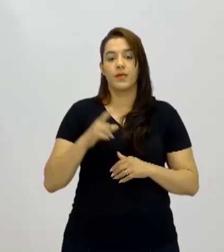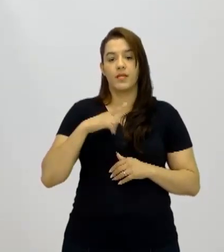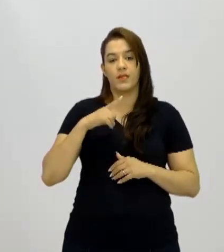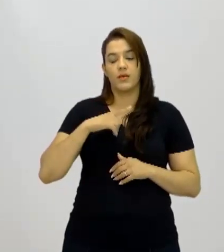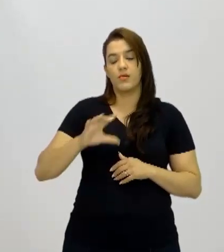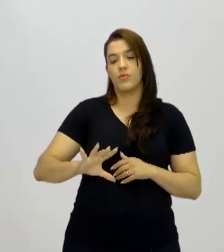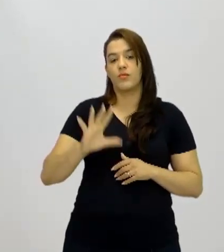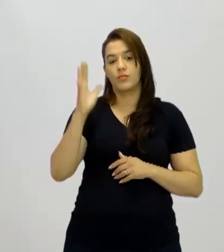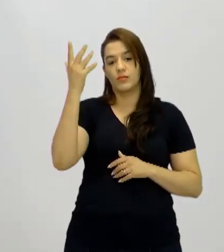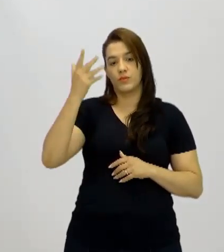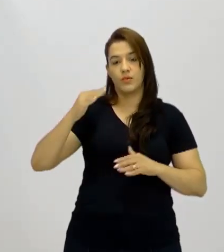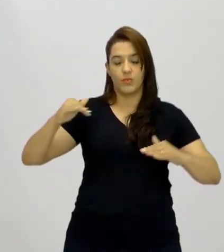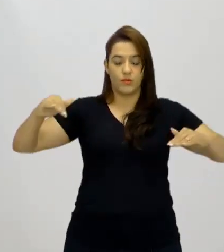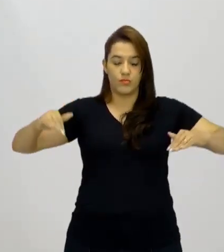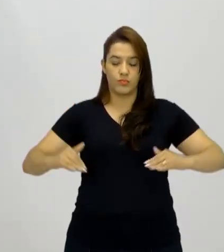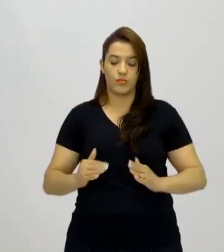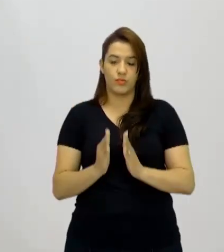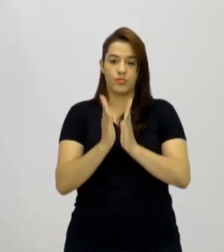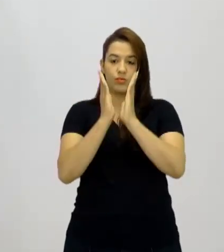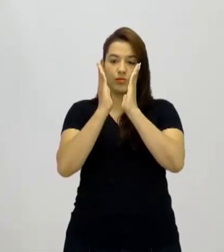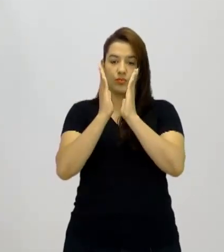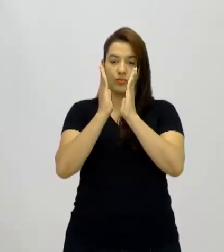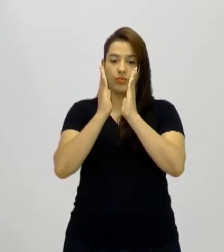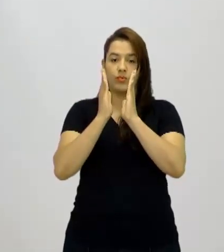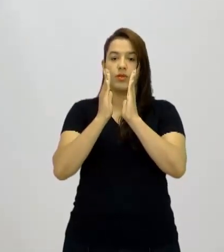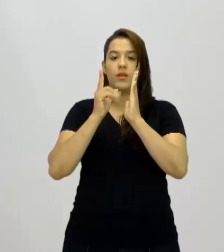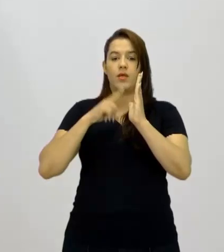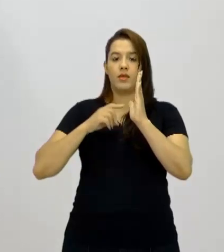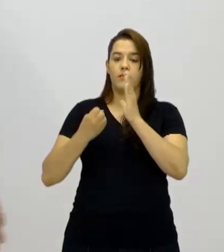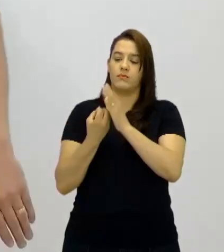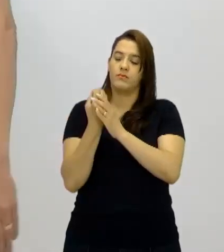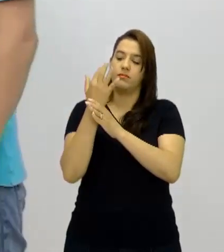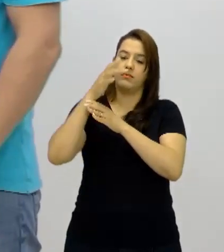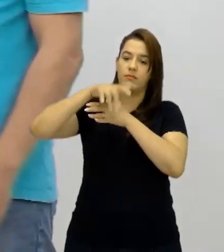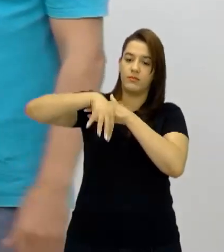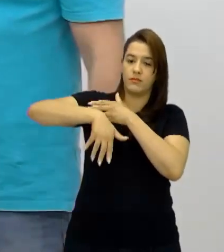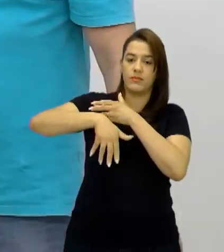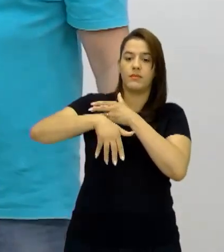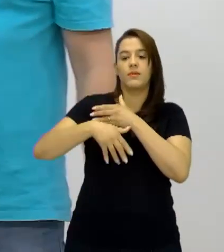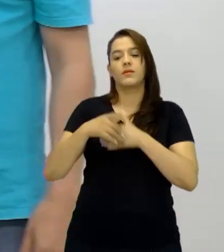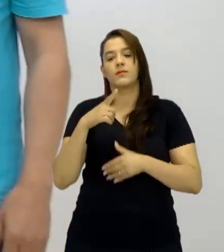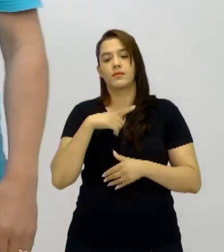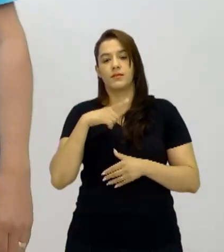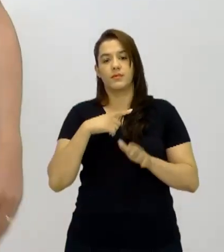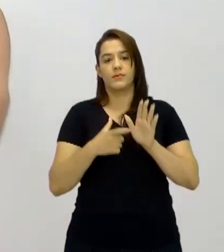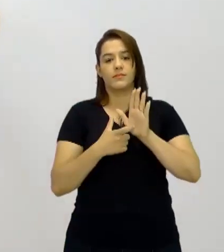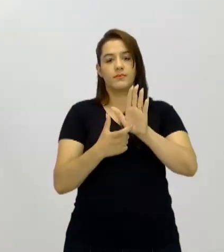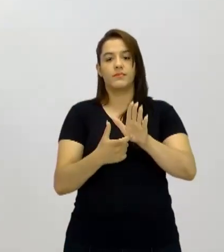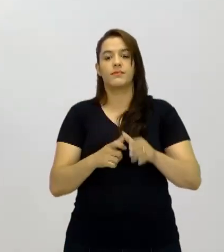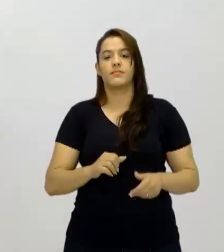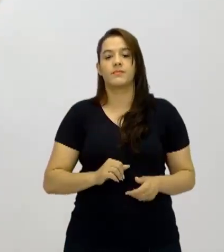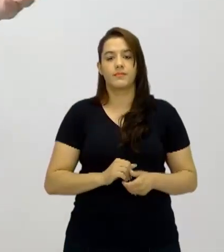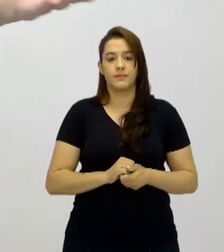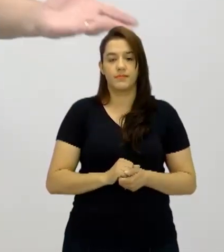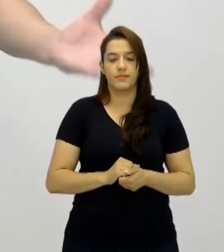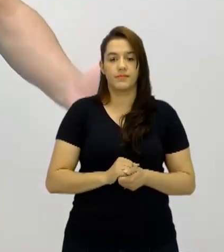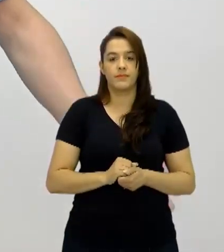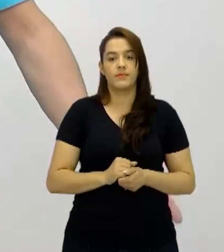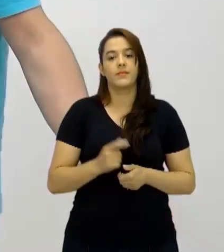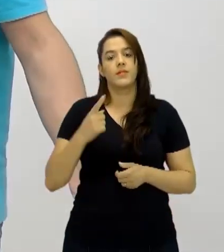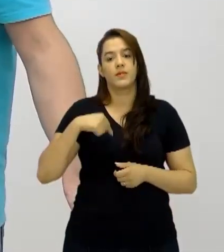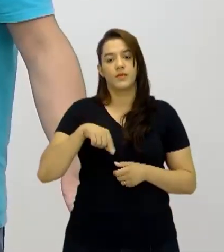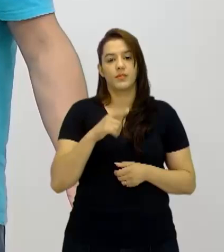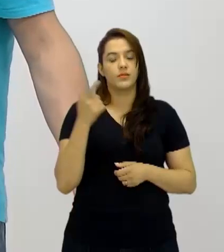aqui uma sobreelevação, onde a gente tem um vulcão ali representado. Isso a gente